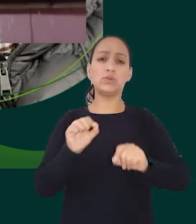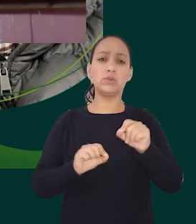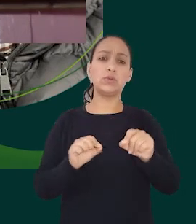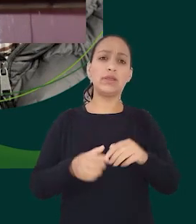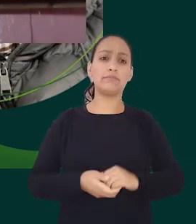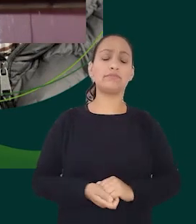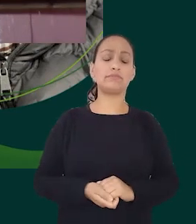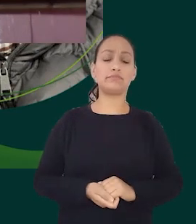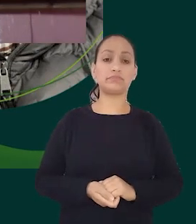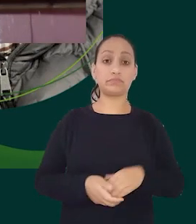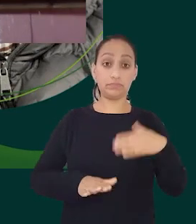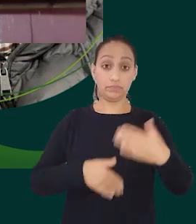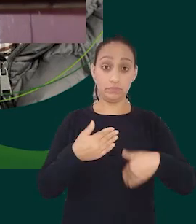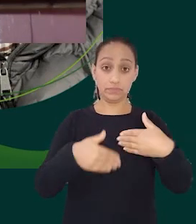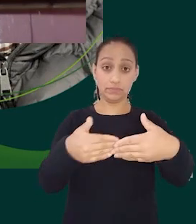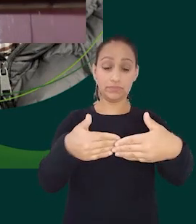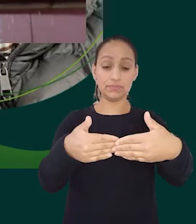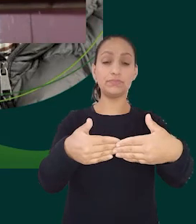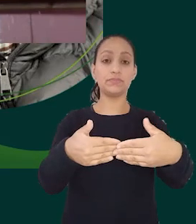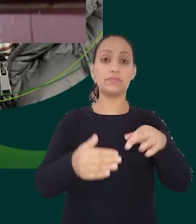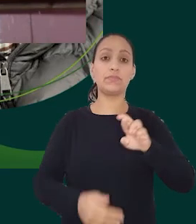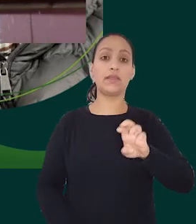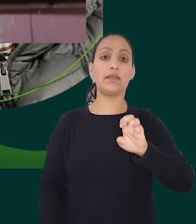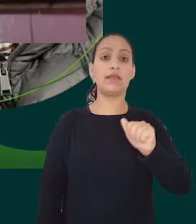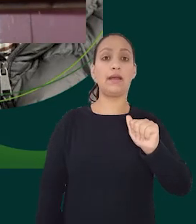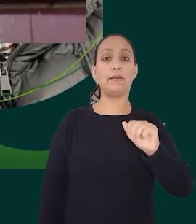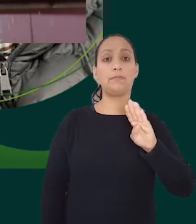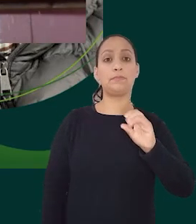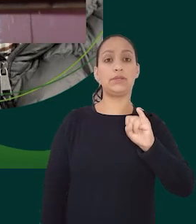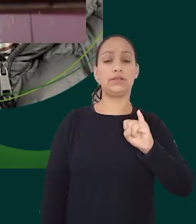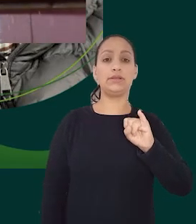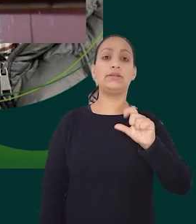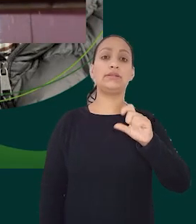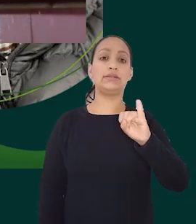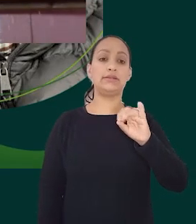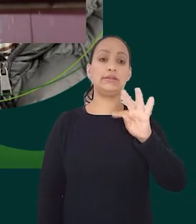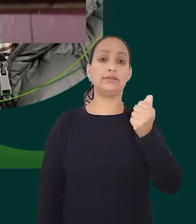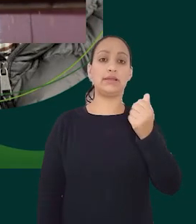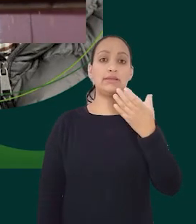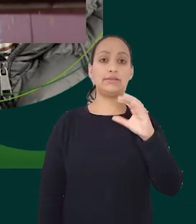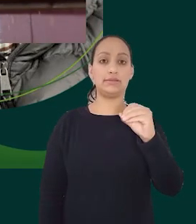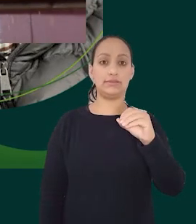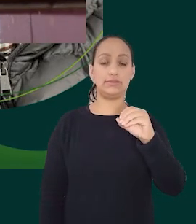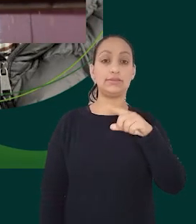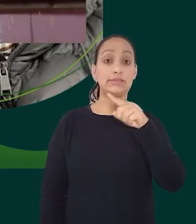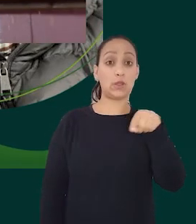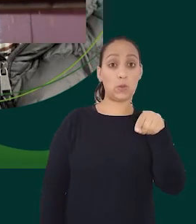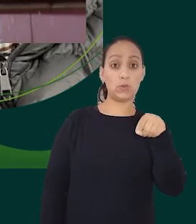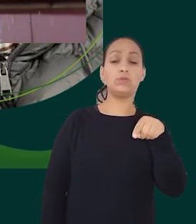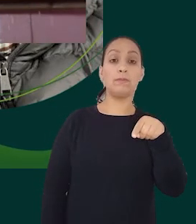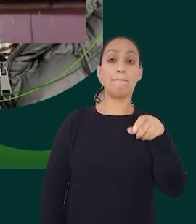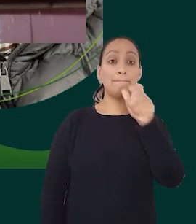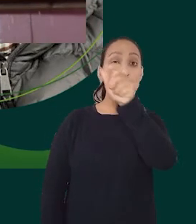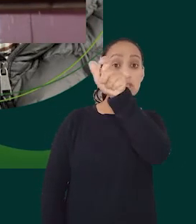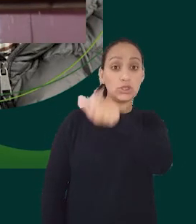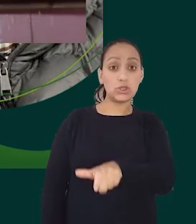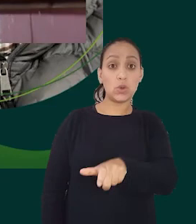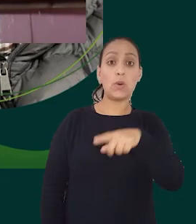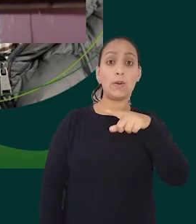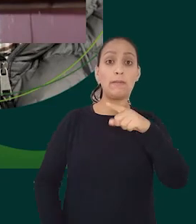que faz um processo de reabilitação de pessoas que têm problemas pulmonares, né? As pessoas